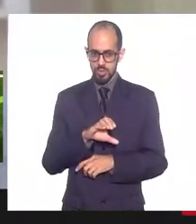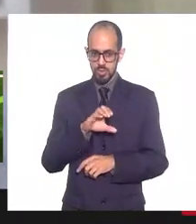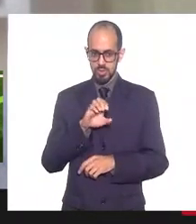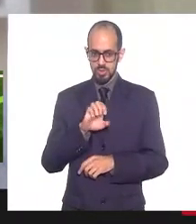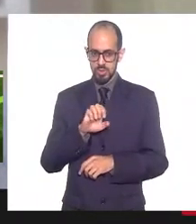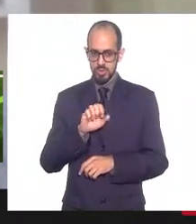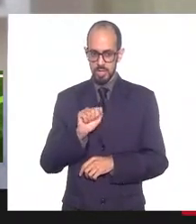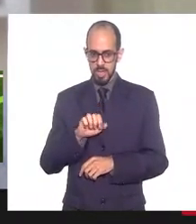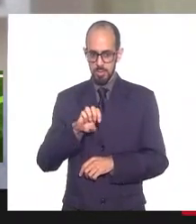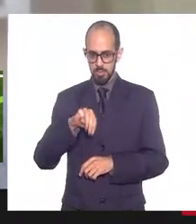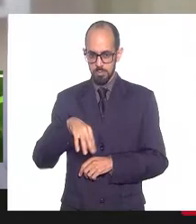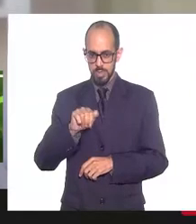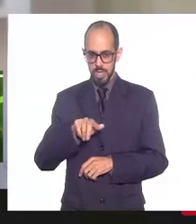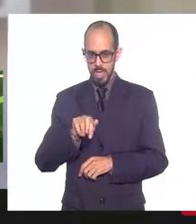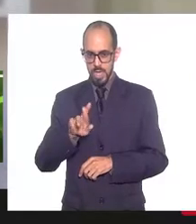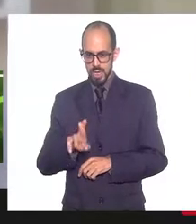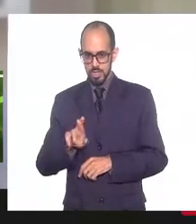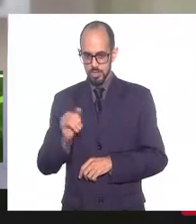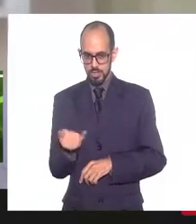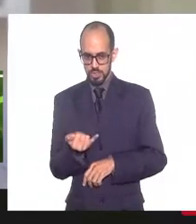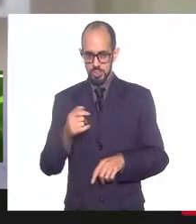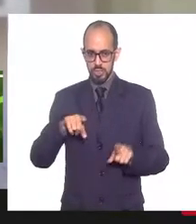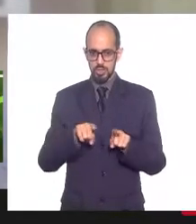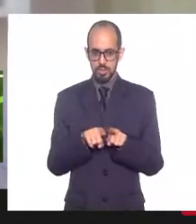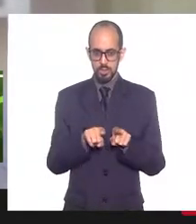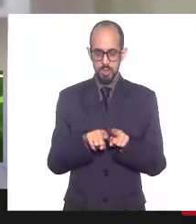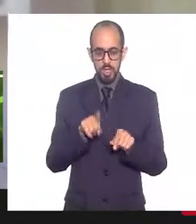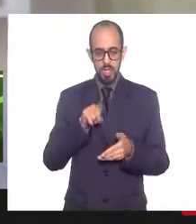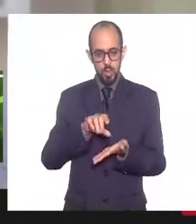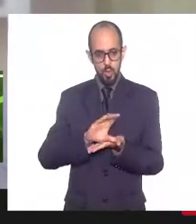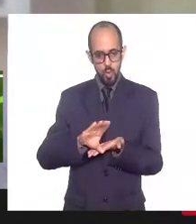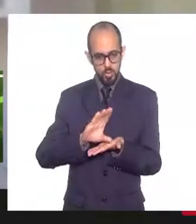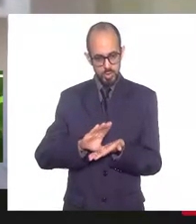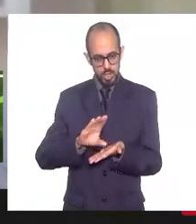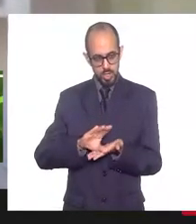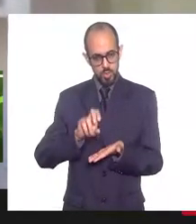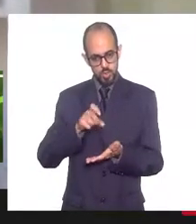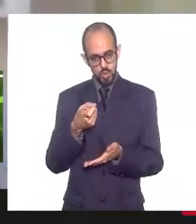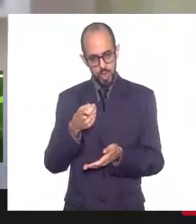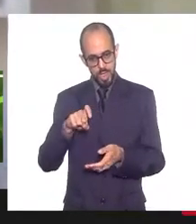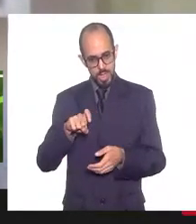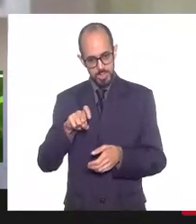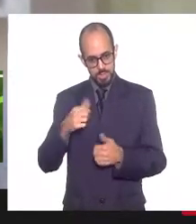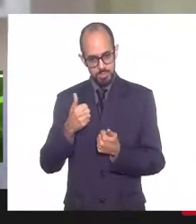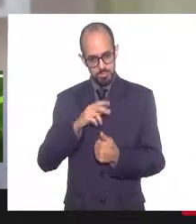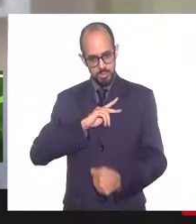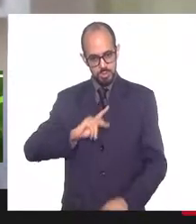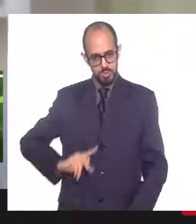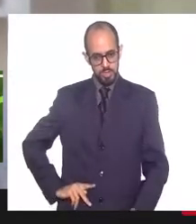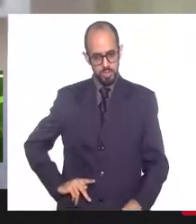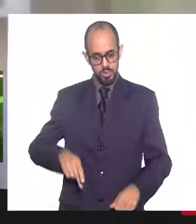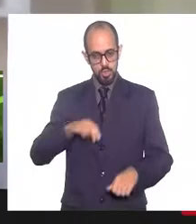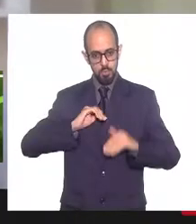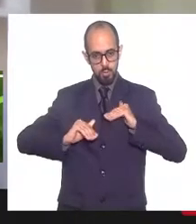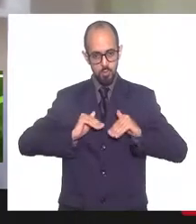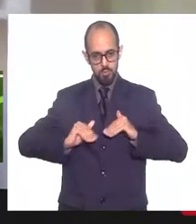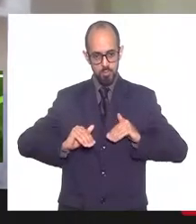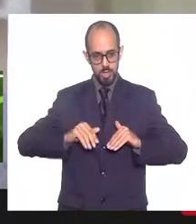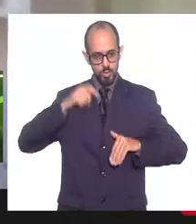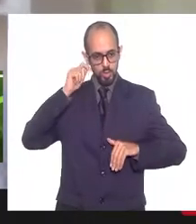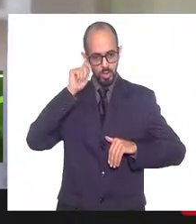Conselho de Entidades Negras do Interior do Estado do Rio de Janeiro, do qual sou ex-presidente, Movimento Negro Unificado,